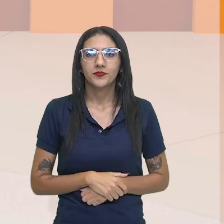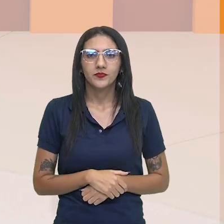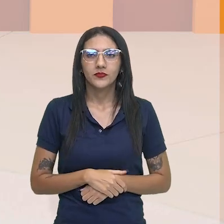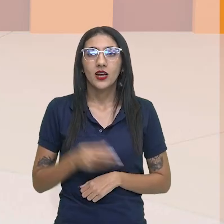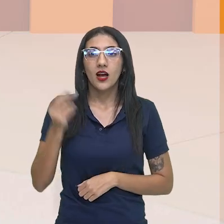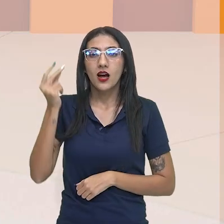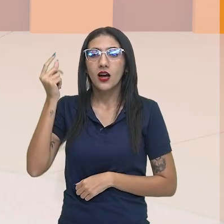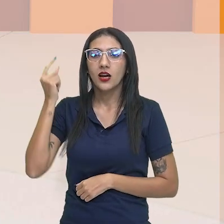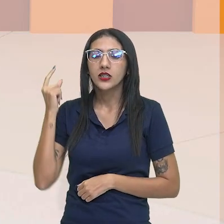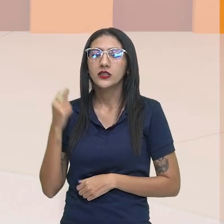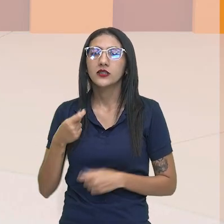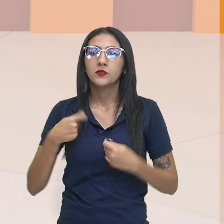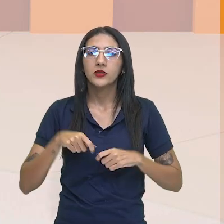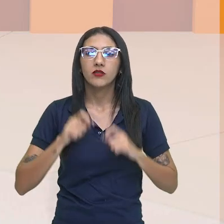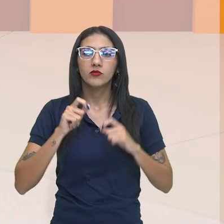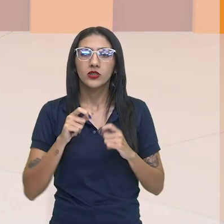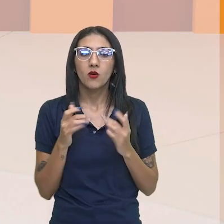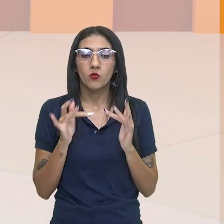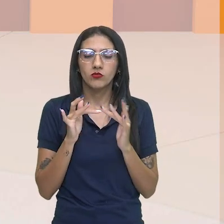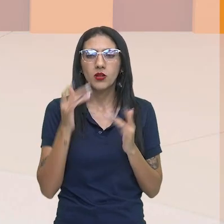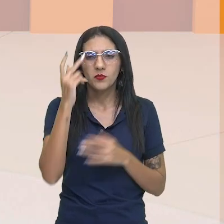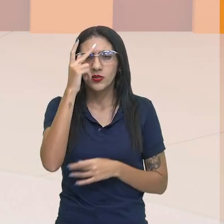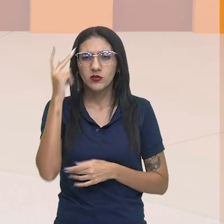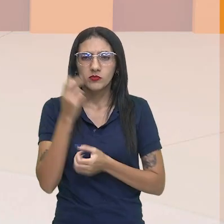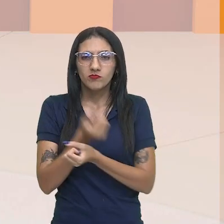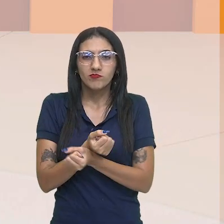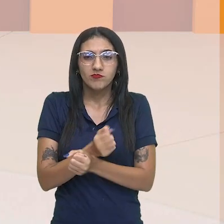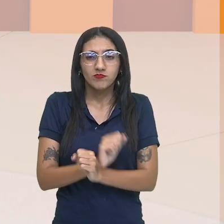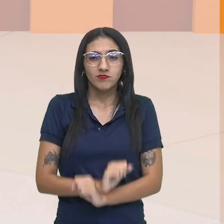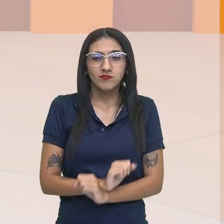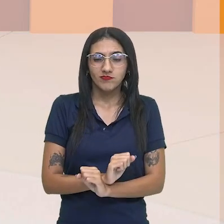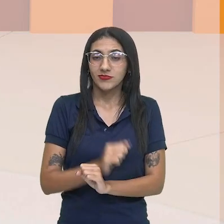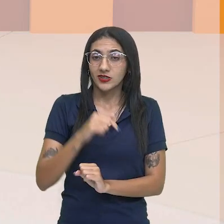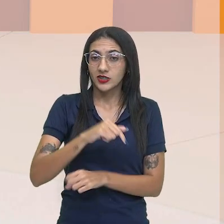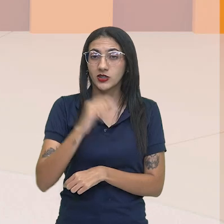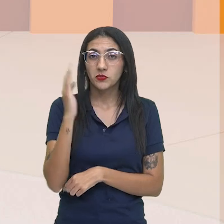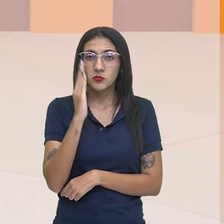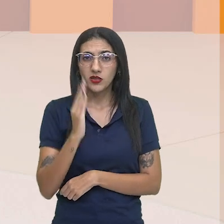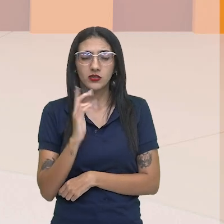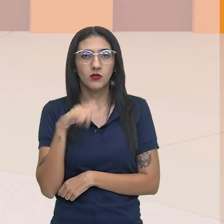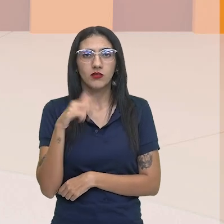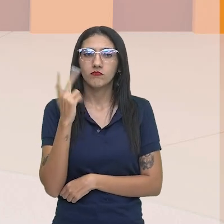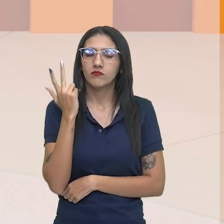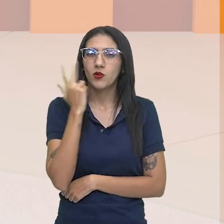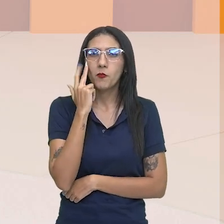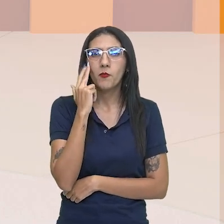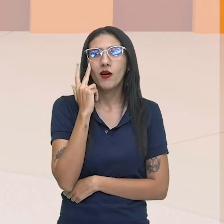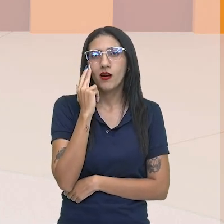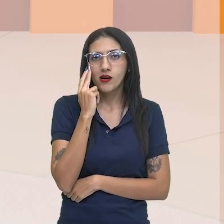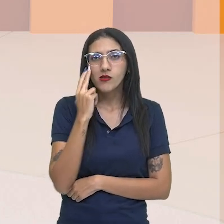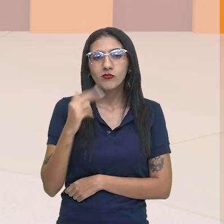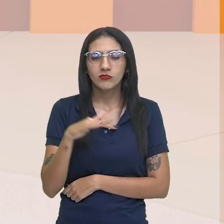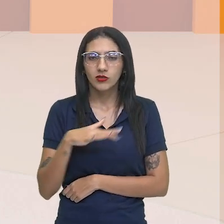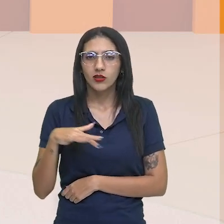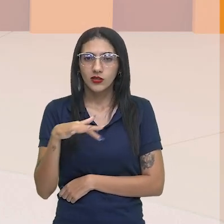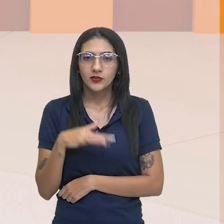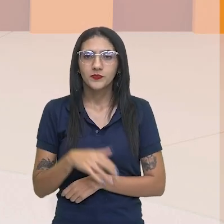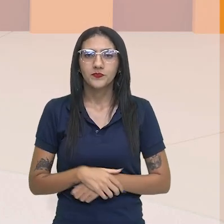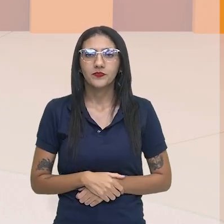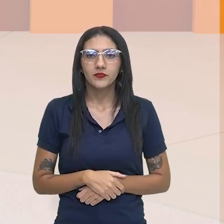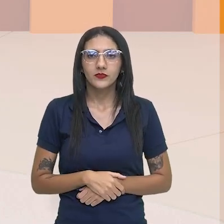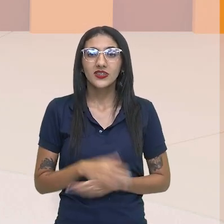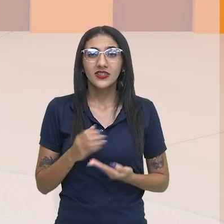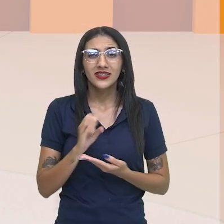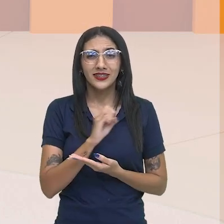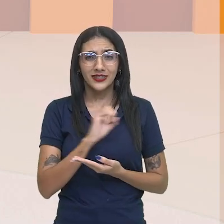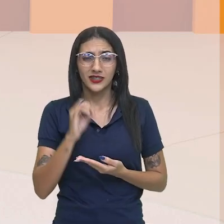mão de obra escrava, né? Escravidão era uma coisa que era normalizada na sociedade 200 anos atrás. E quem